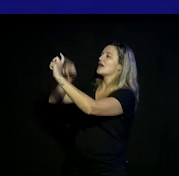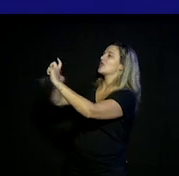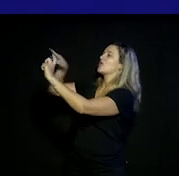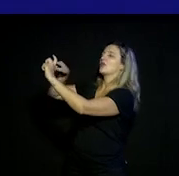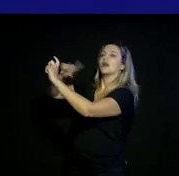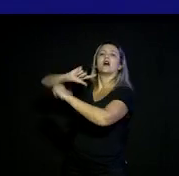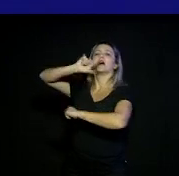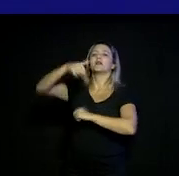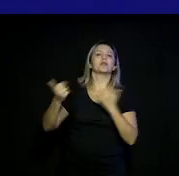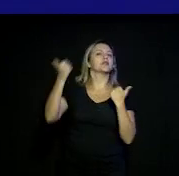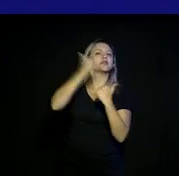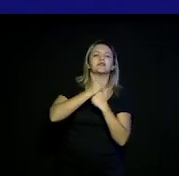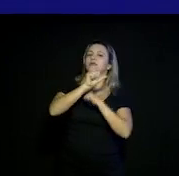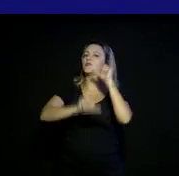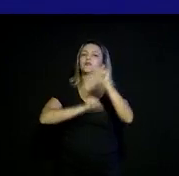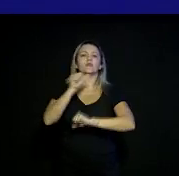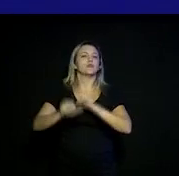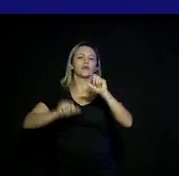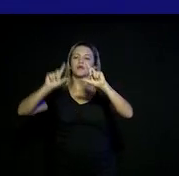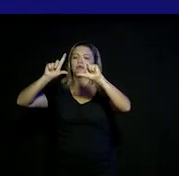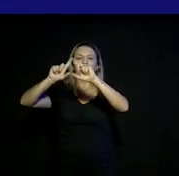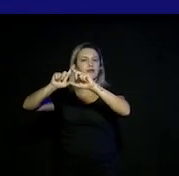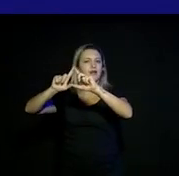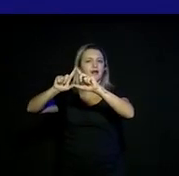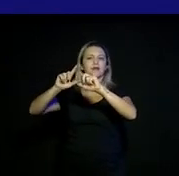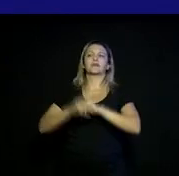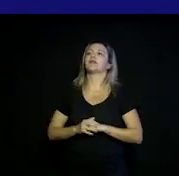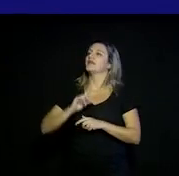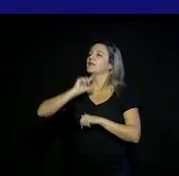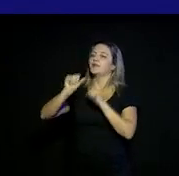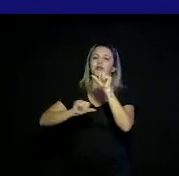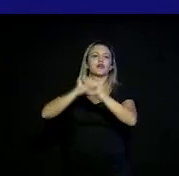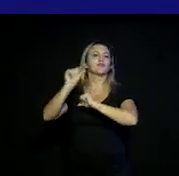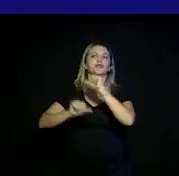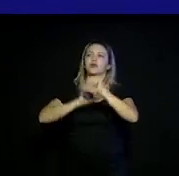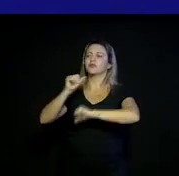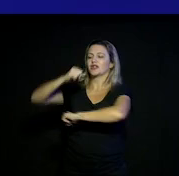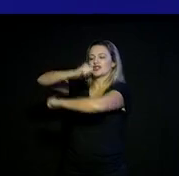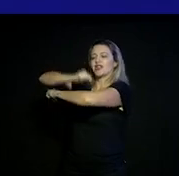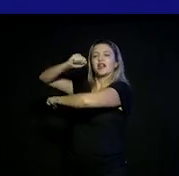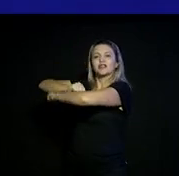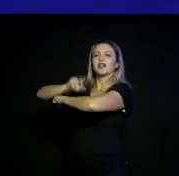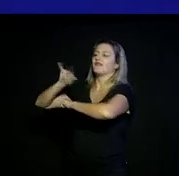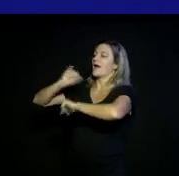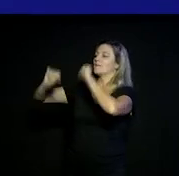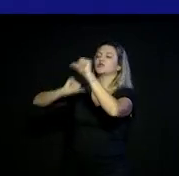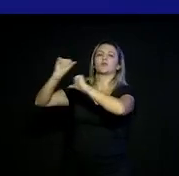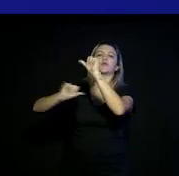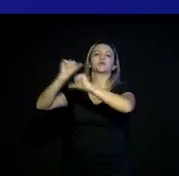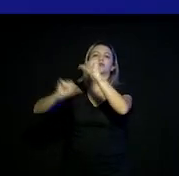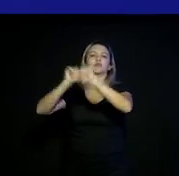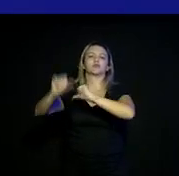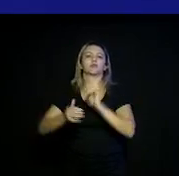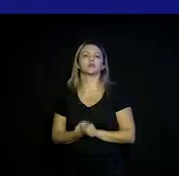daqui a pouco será triangular. E daqui a pouco será trapezoidal. E você não perceberá que